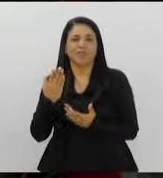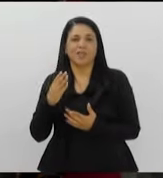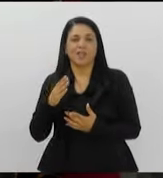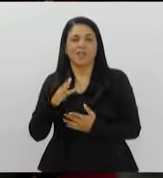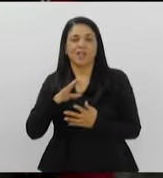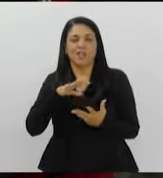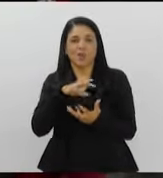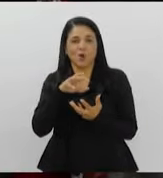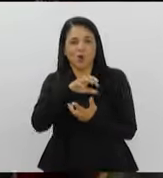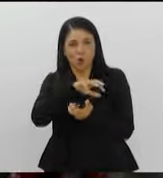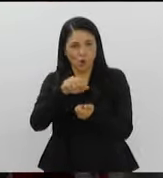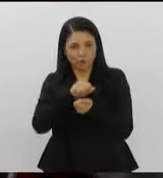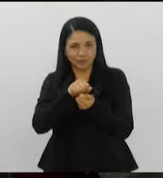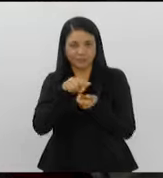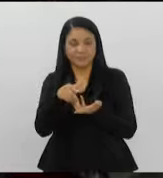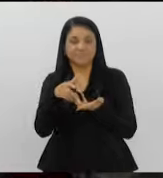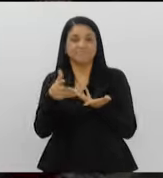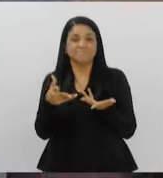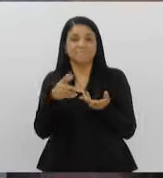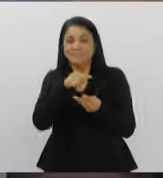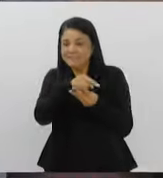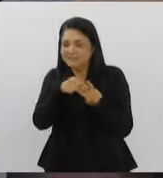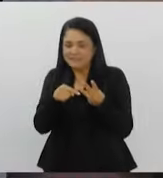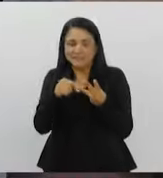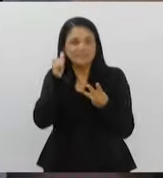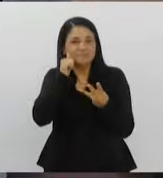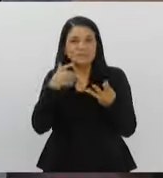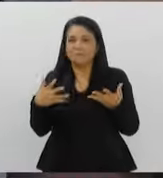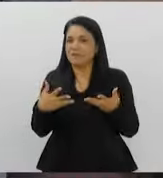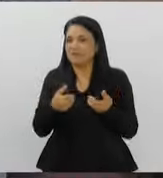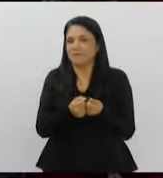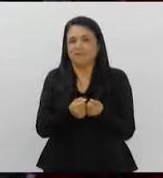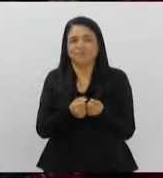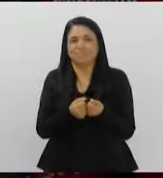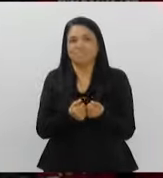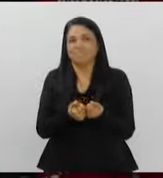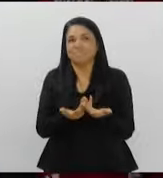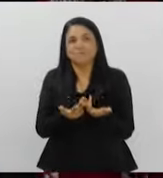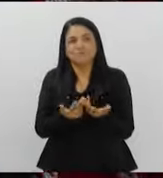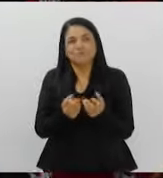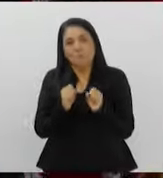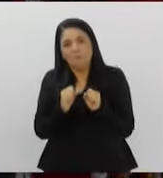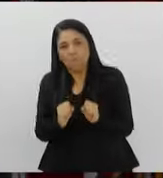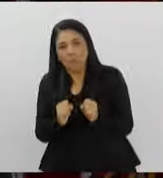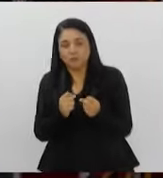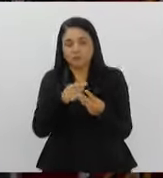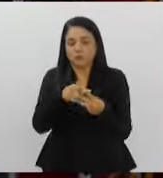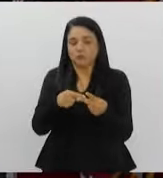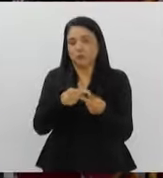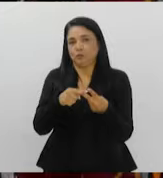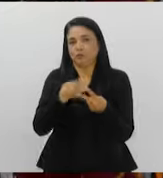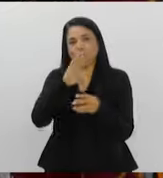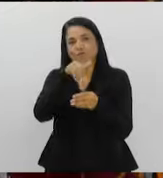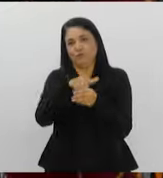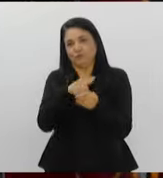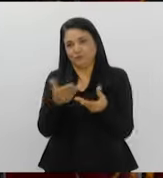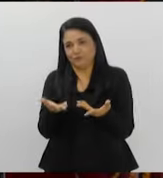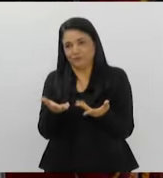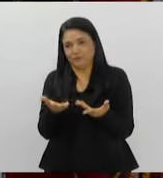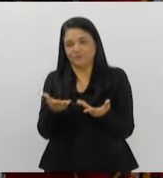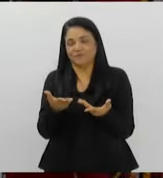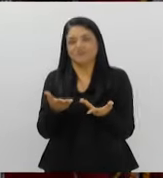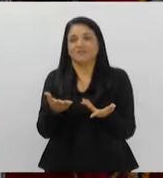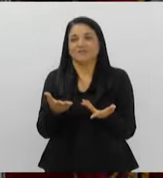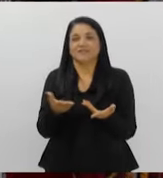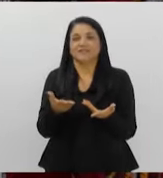sinuca de bico. São três mulheres maravilhosas e só dois votos, presidente. Isso daí é a escolha de Sofia, presidente